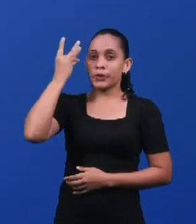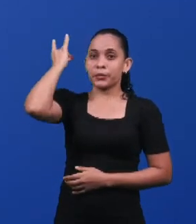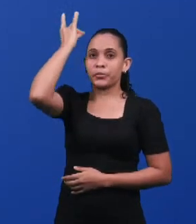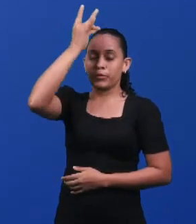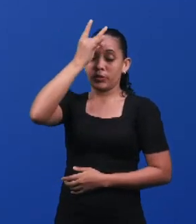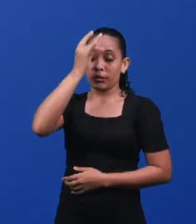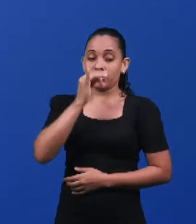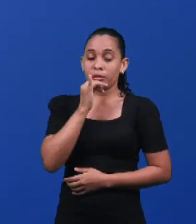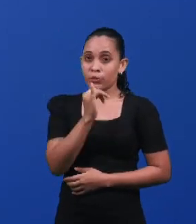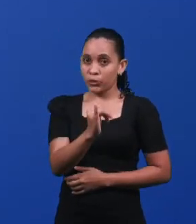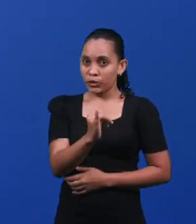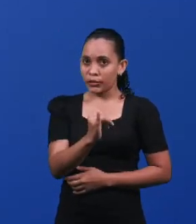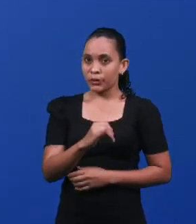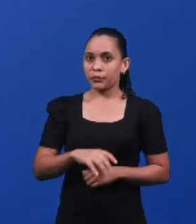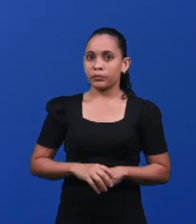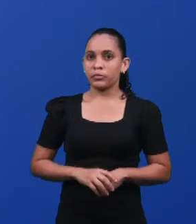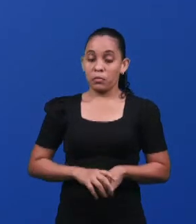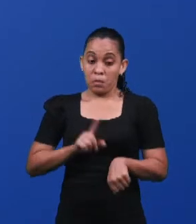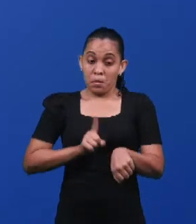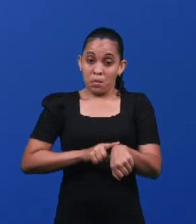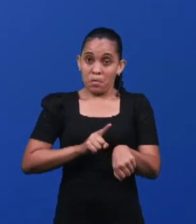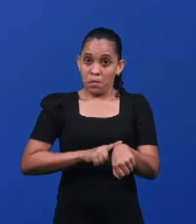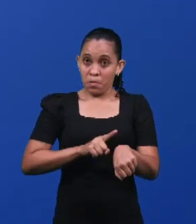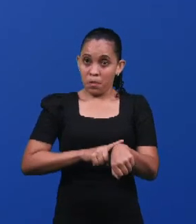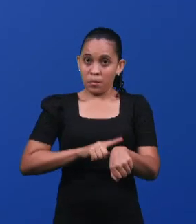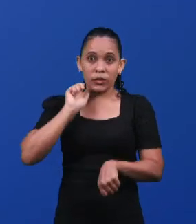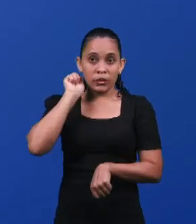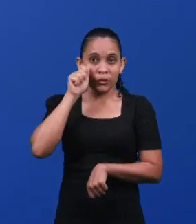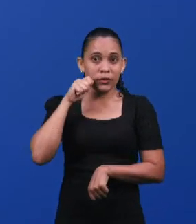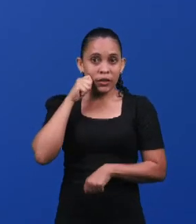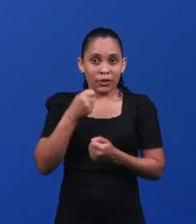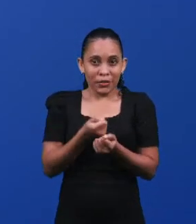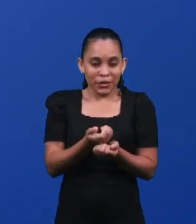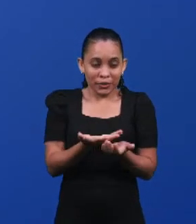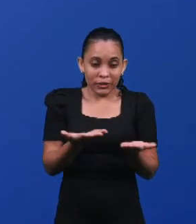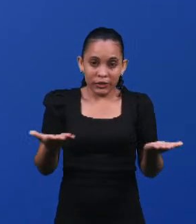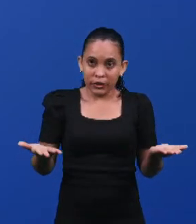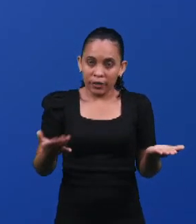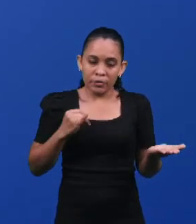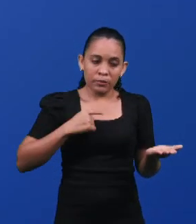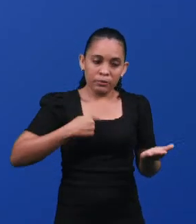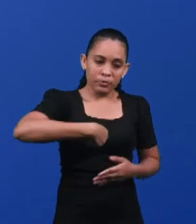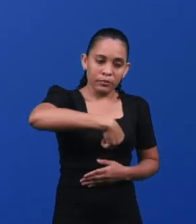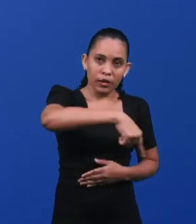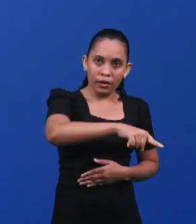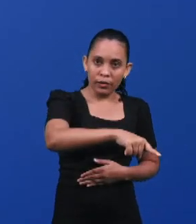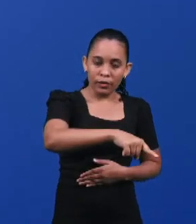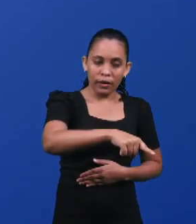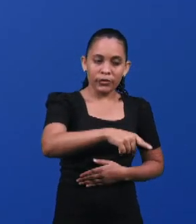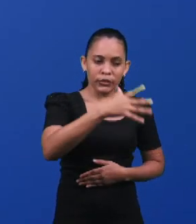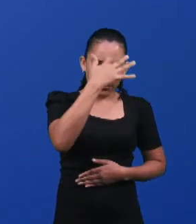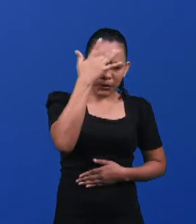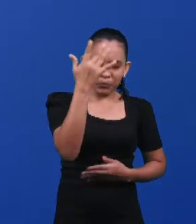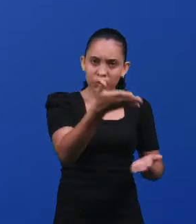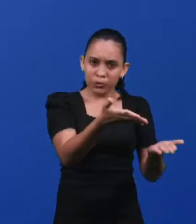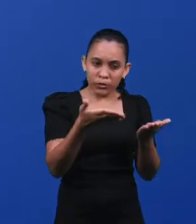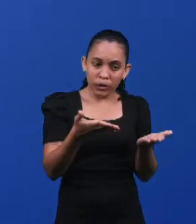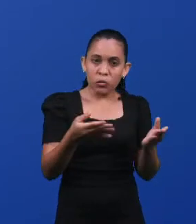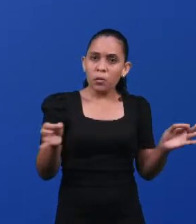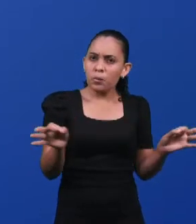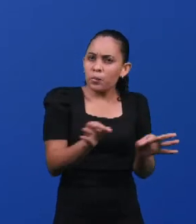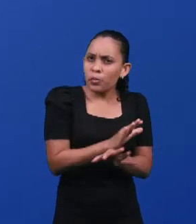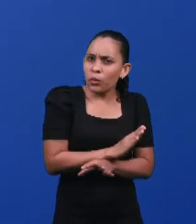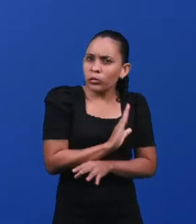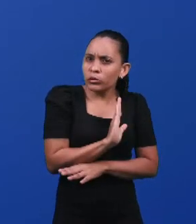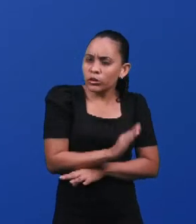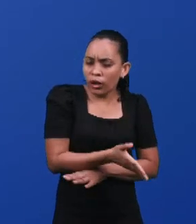assim: e à hora da ceia mandou o seu servo dizer aos convidados: vinde, que já está tudo preparado.